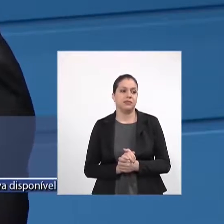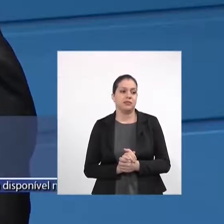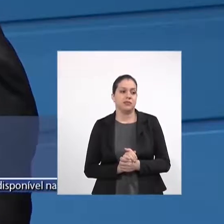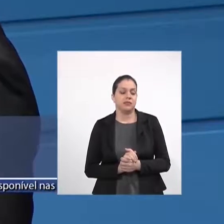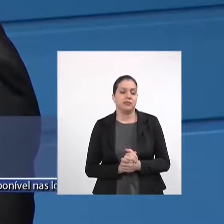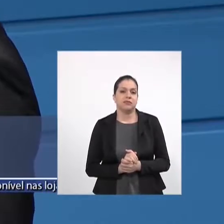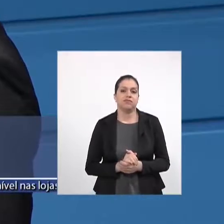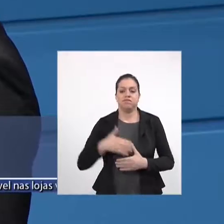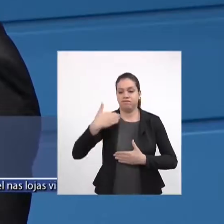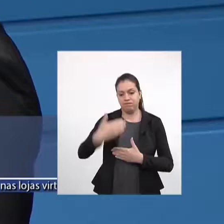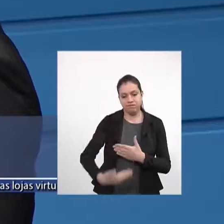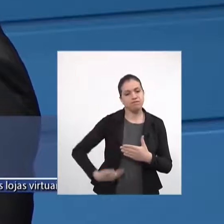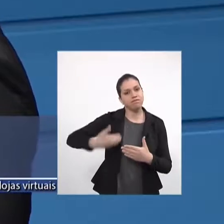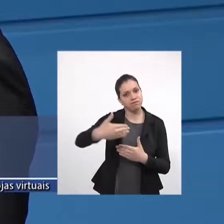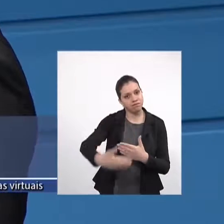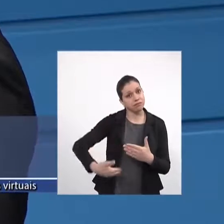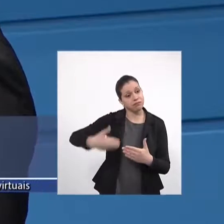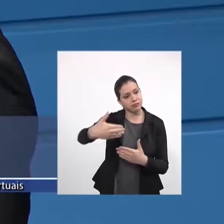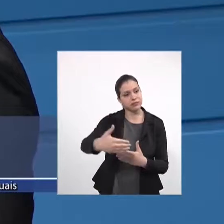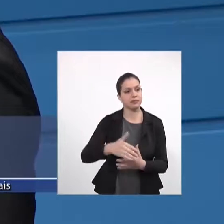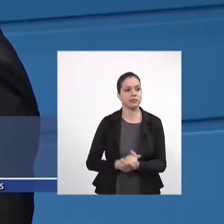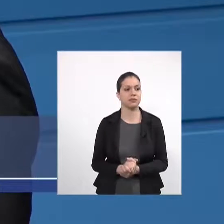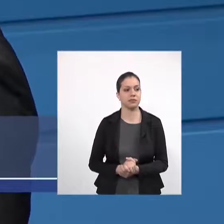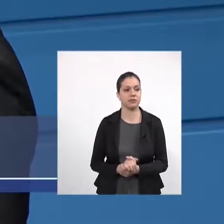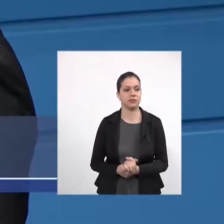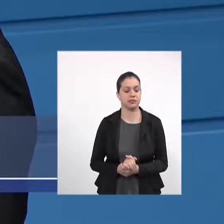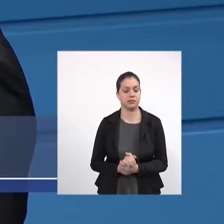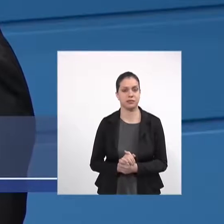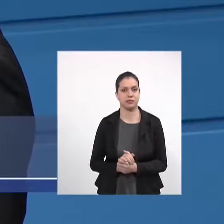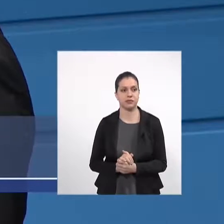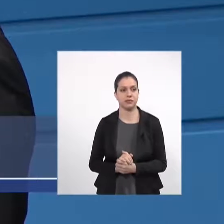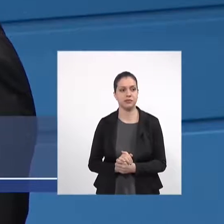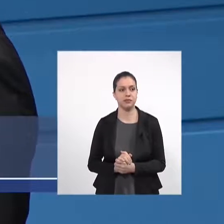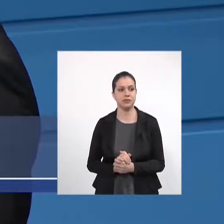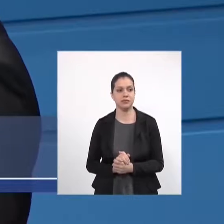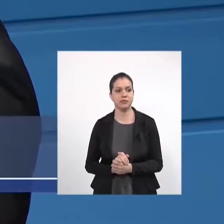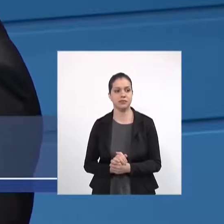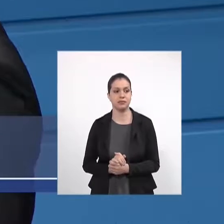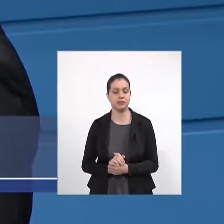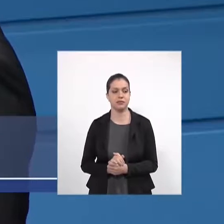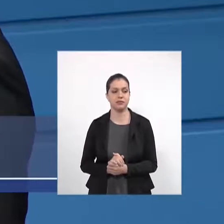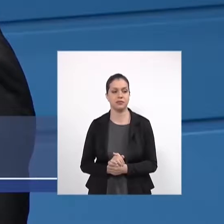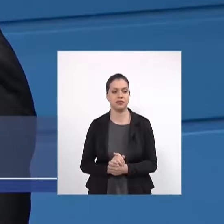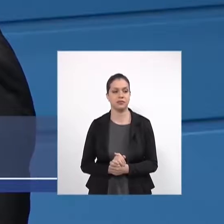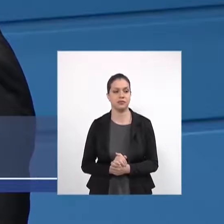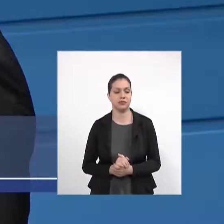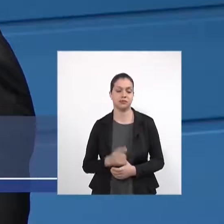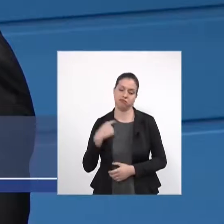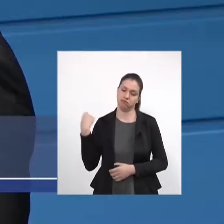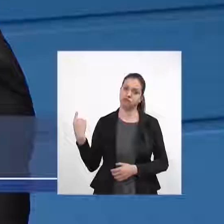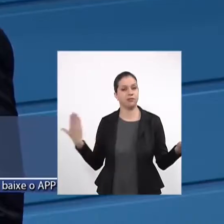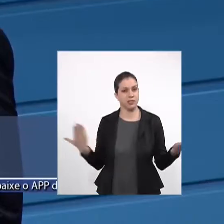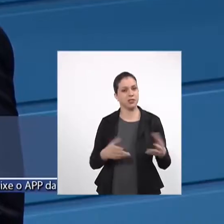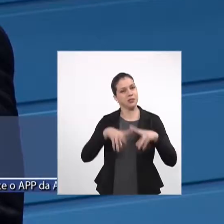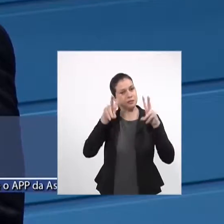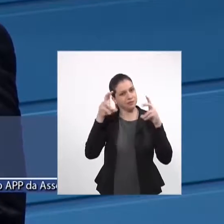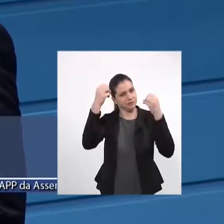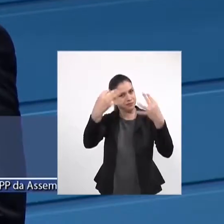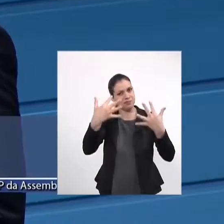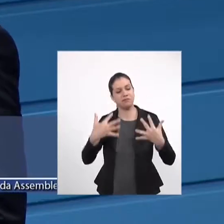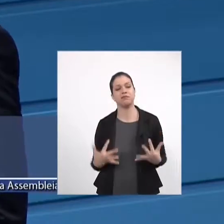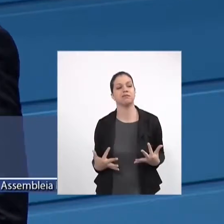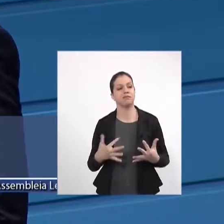perpetuaram, e nós só teremos acesso, né, a Dourados, a nossa cidade, através do Jornal Progresso.